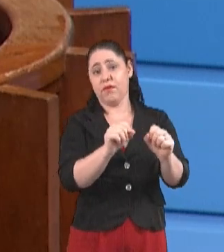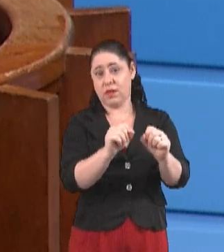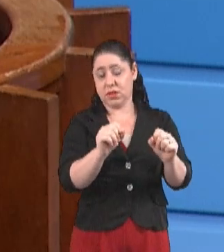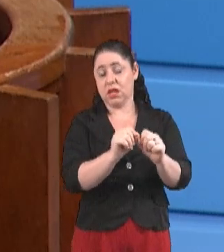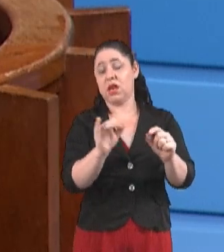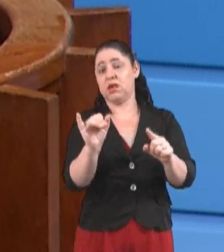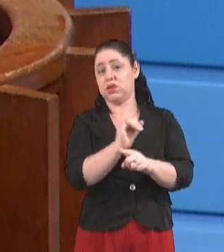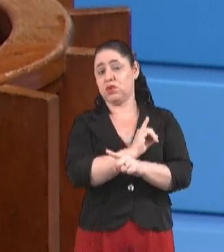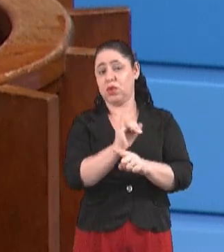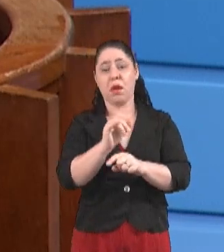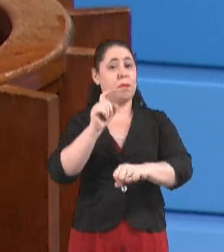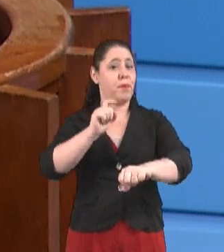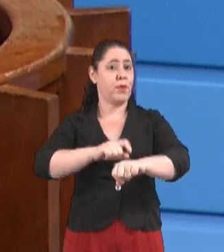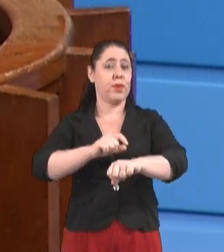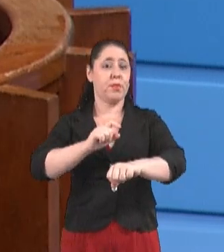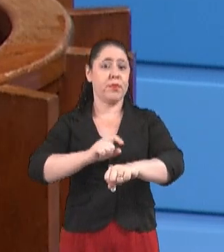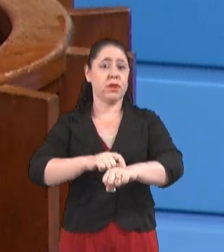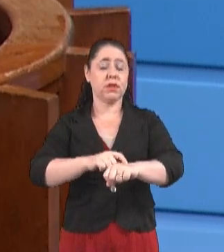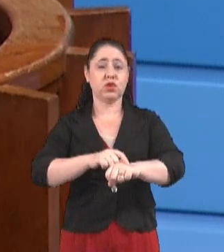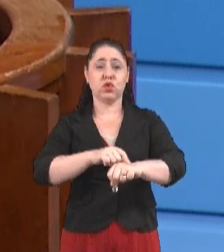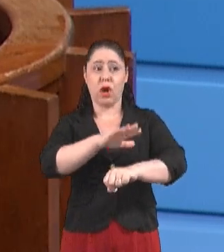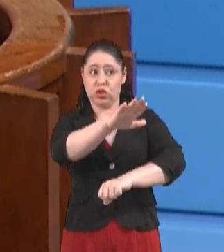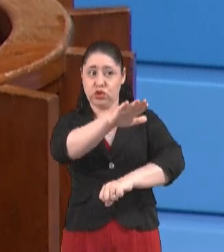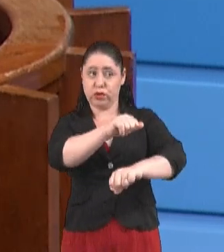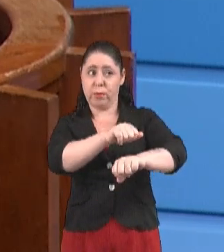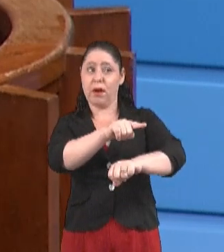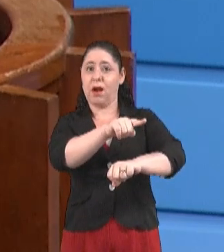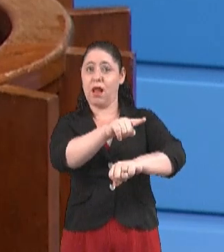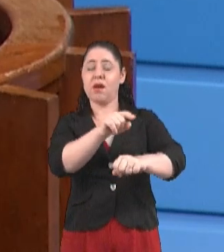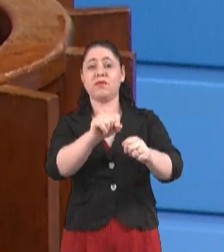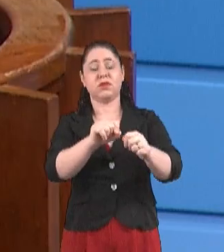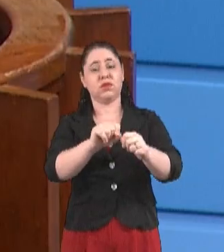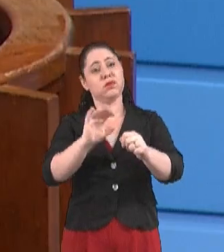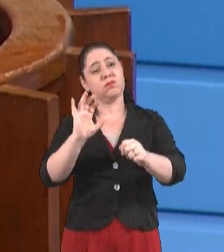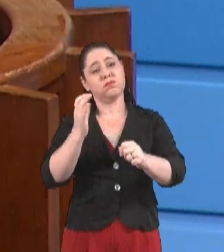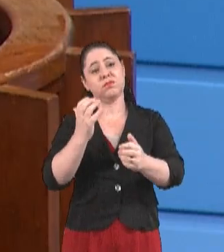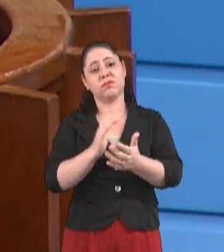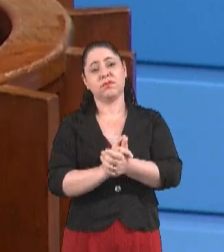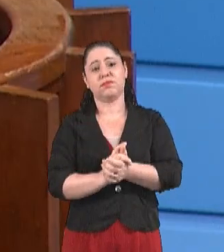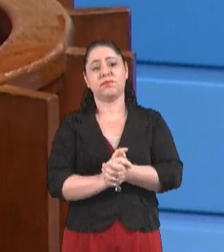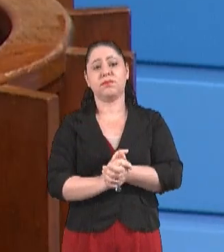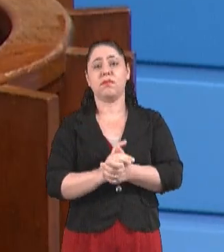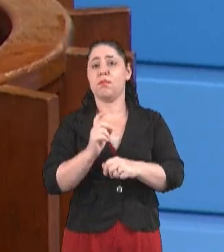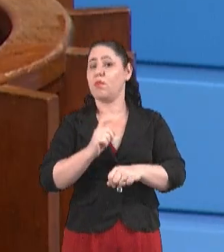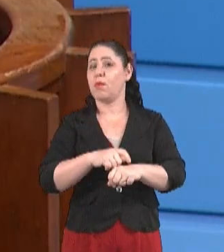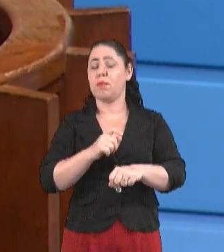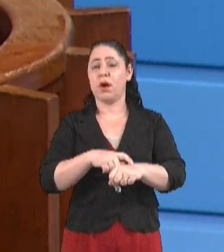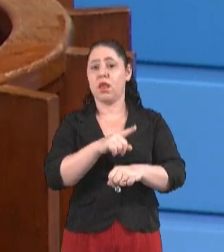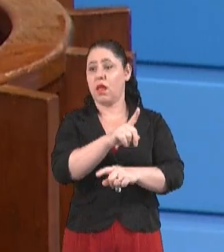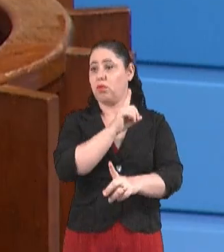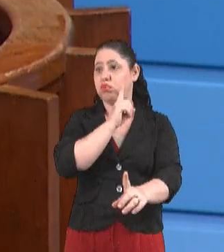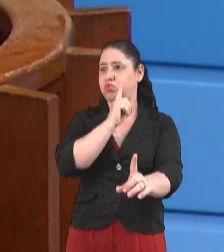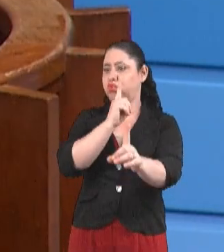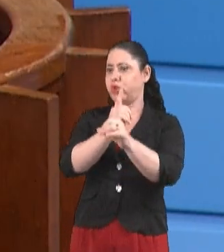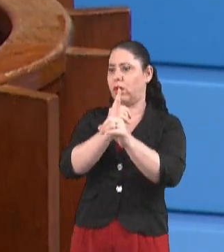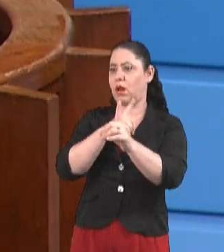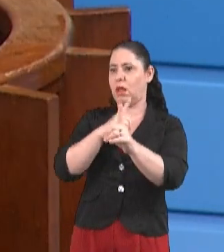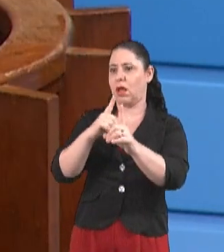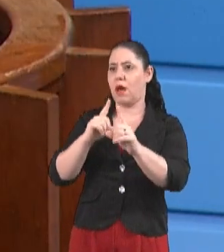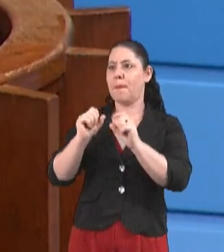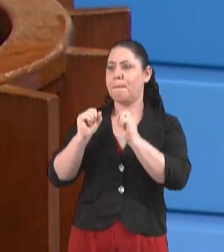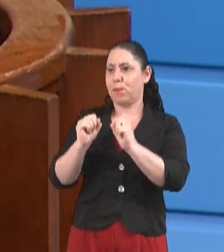agir no momento em que forem acionados. No momento que eles encontrarem